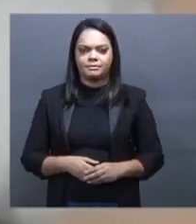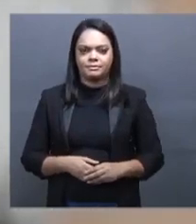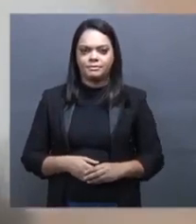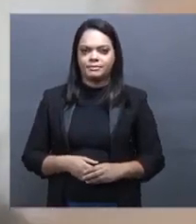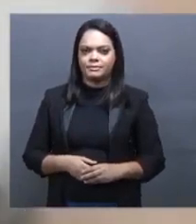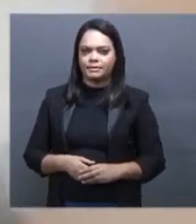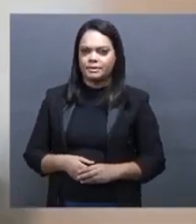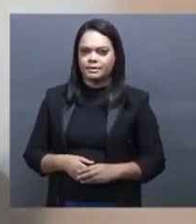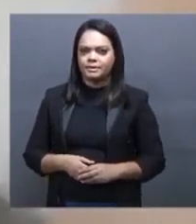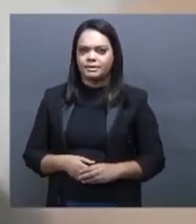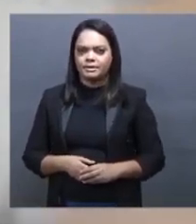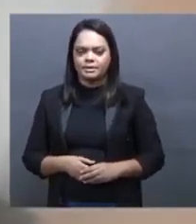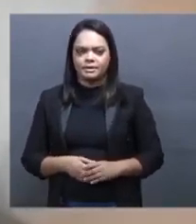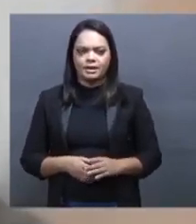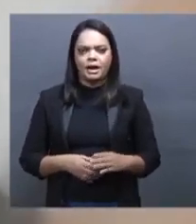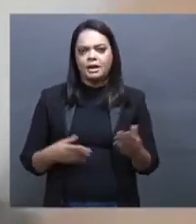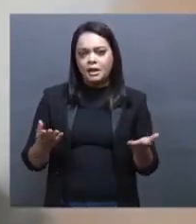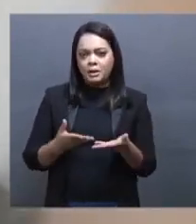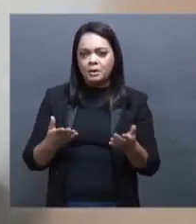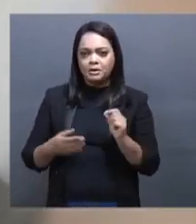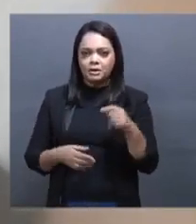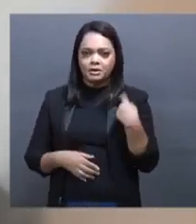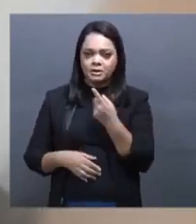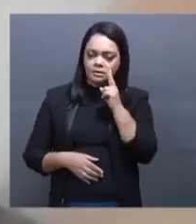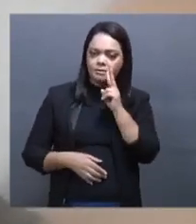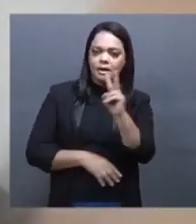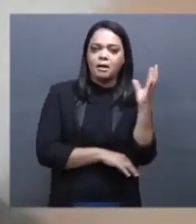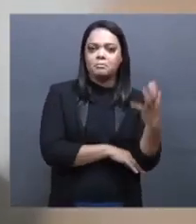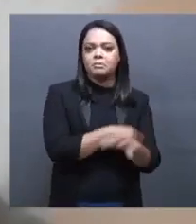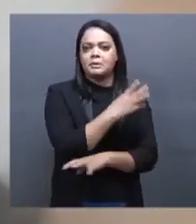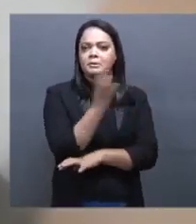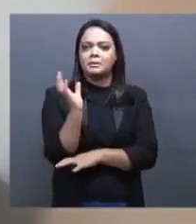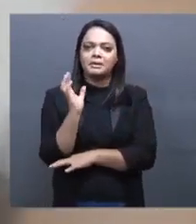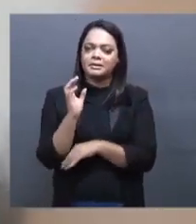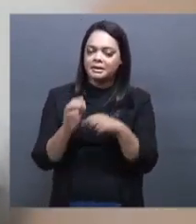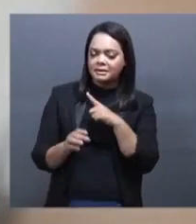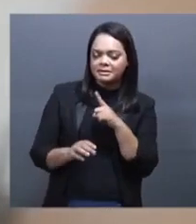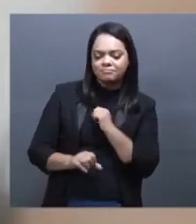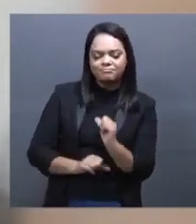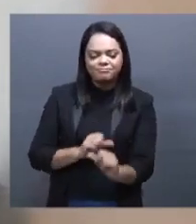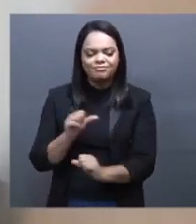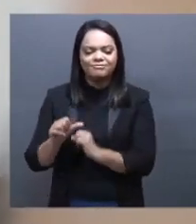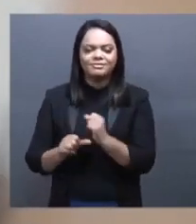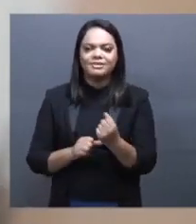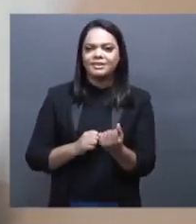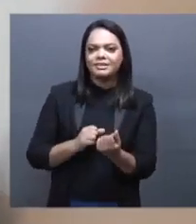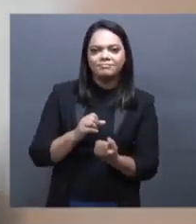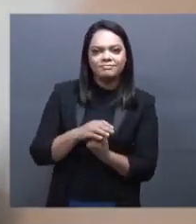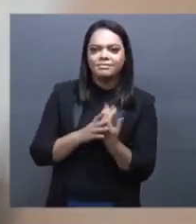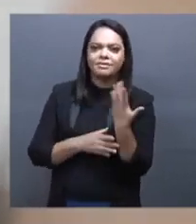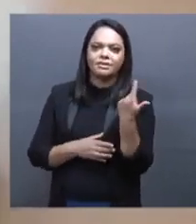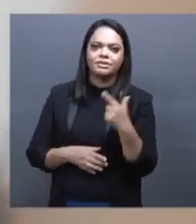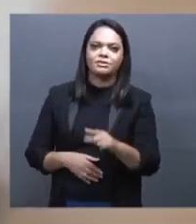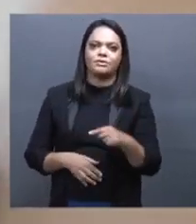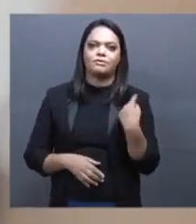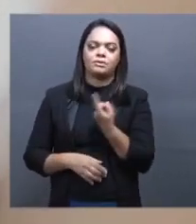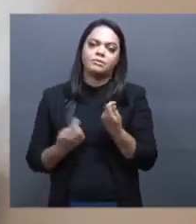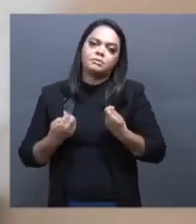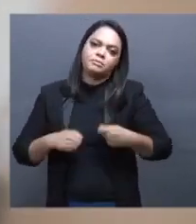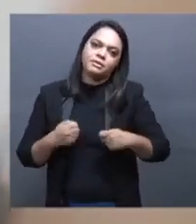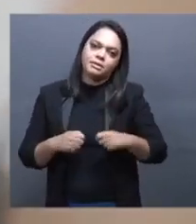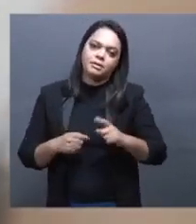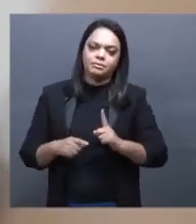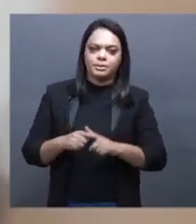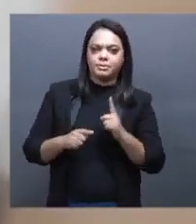dela, ela está se renovando e renascendo. E nós precisamos dela. porque